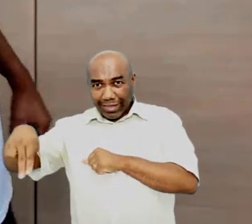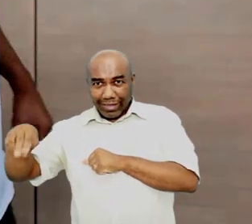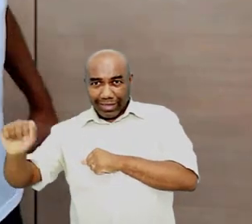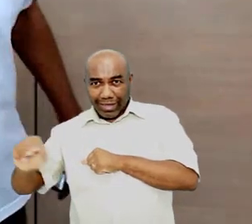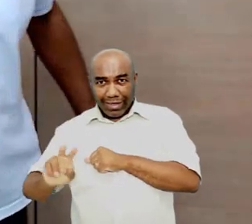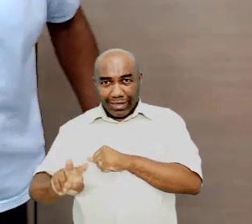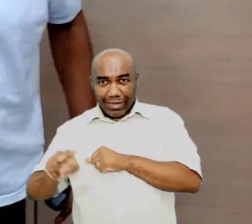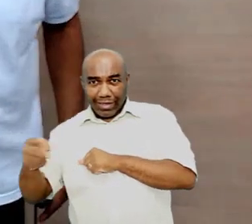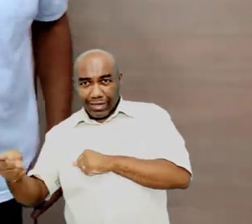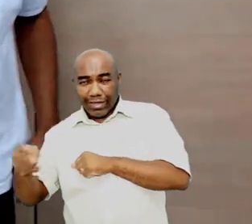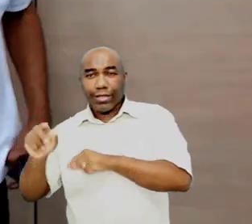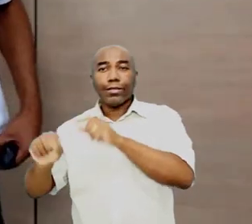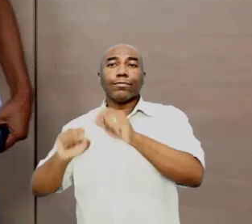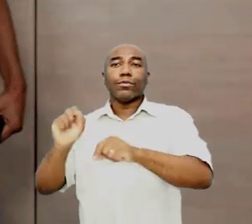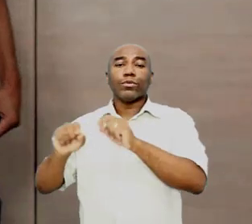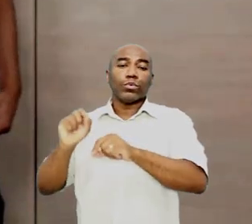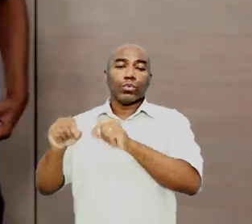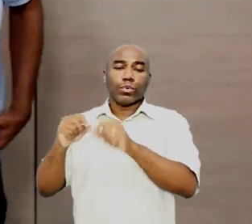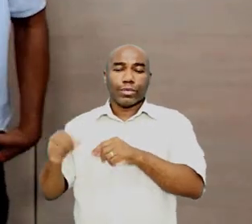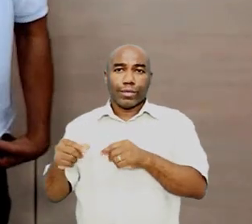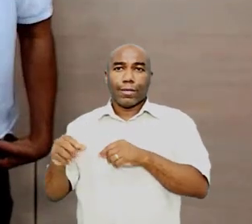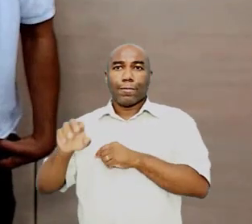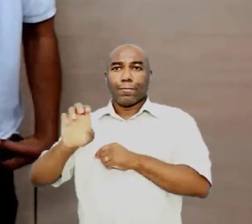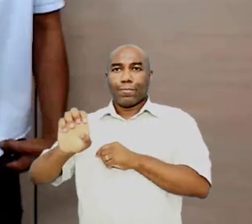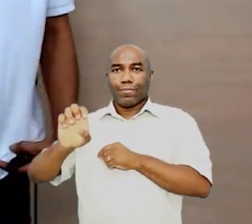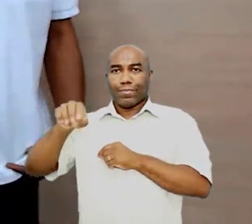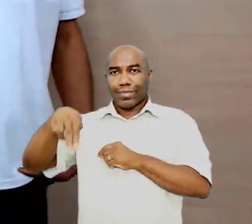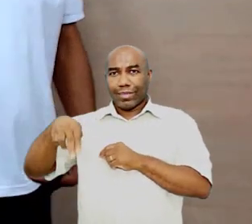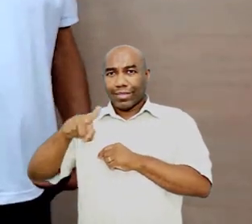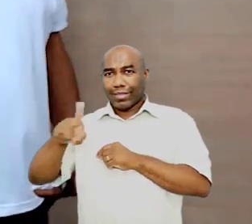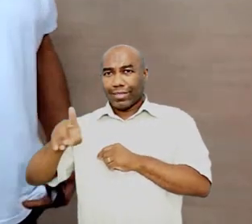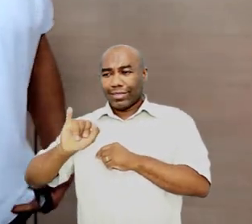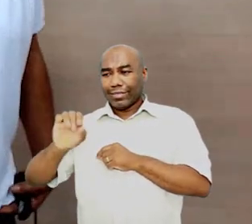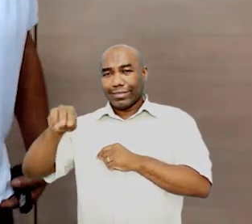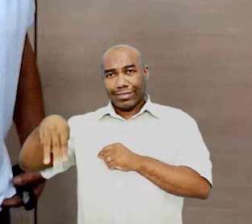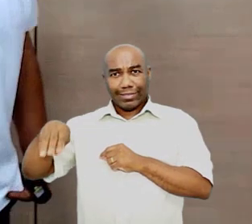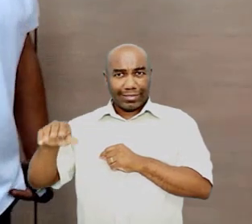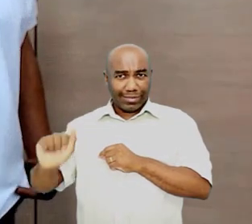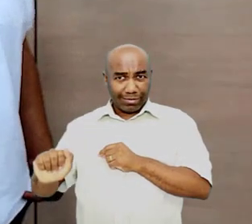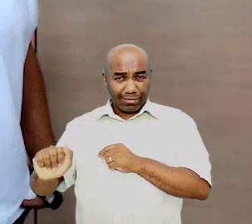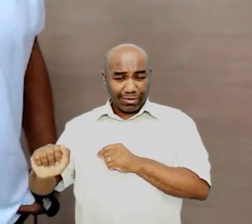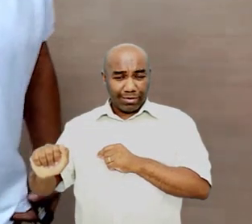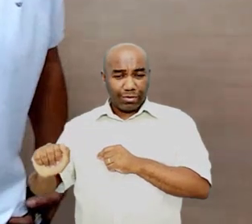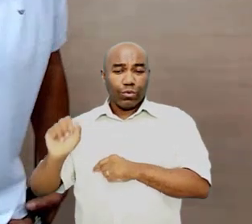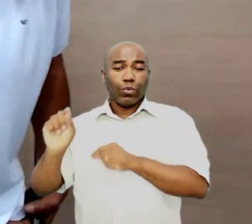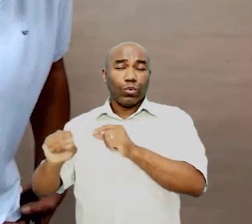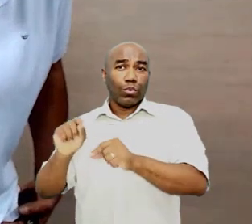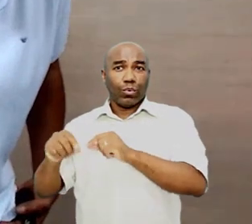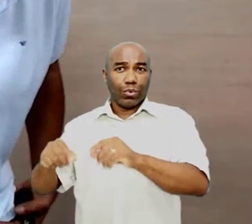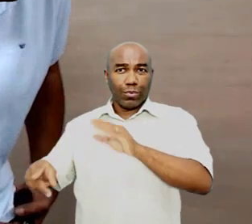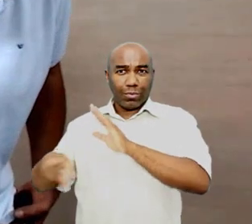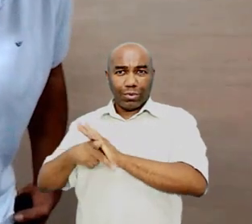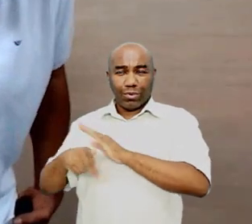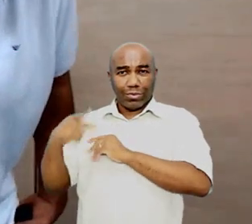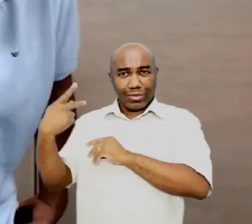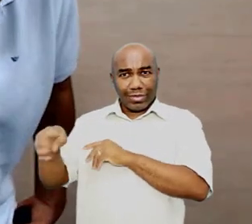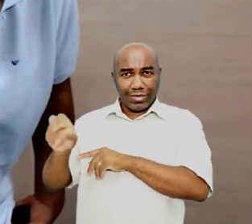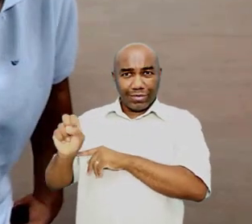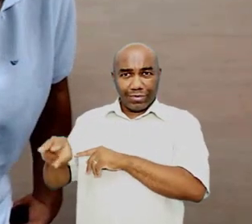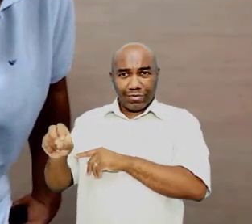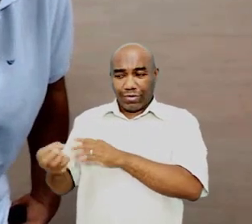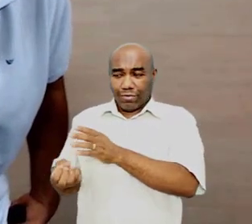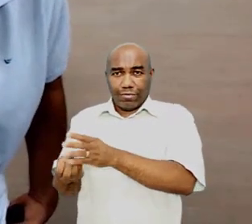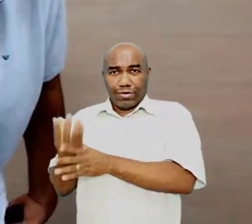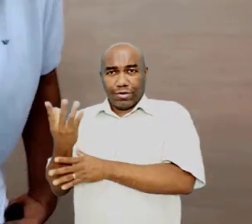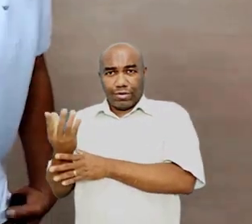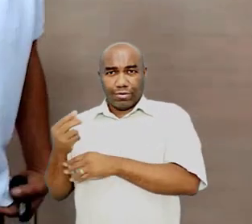DNA, ele precisa de uma enzima. Uma enzima que o próprio vírus